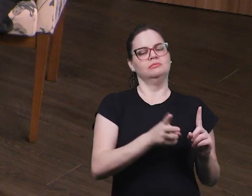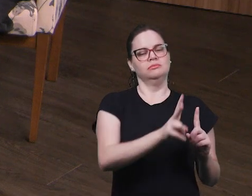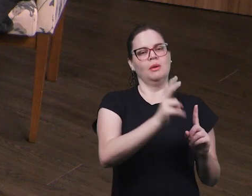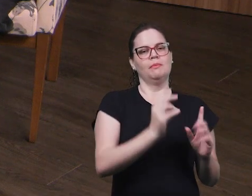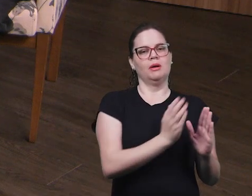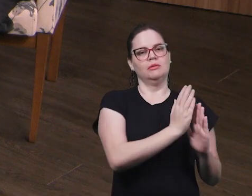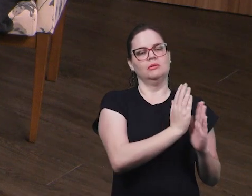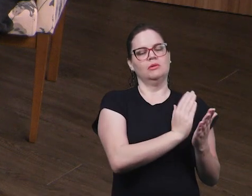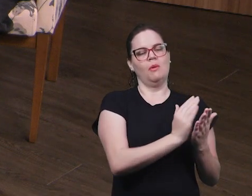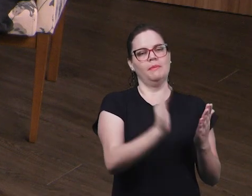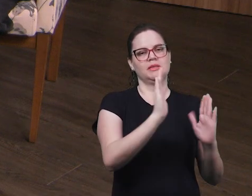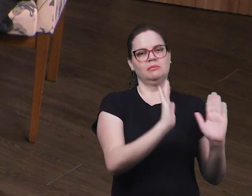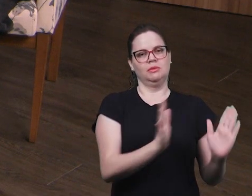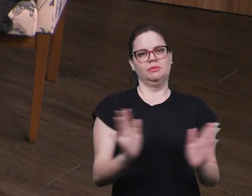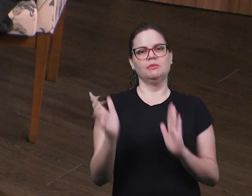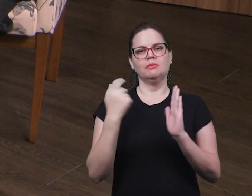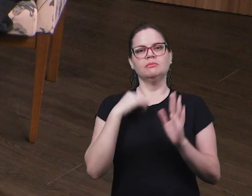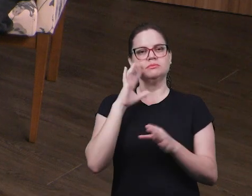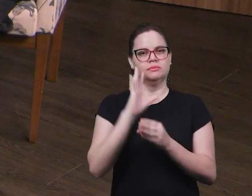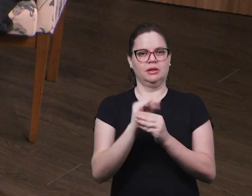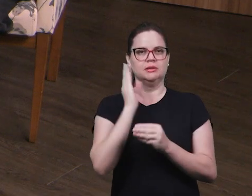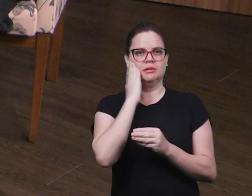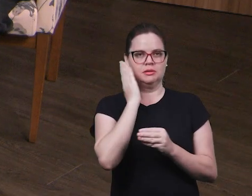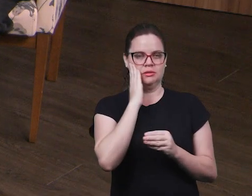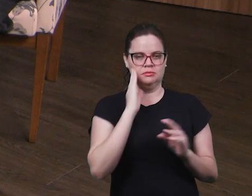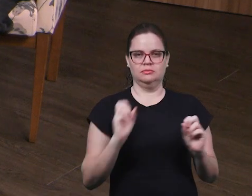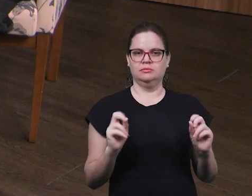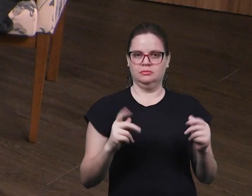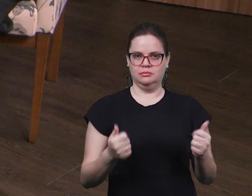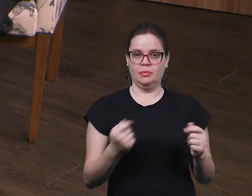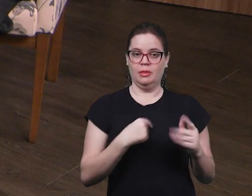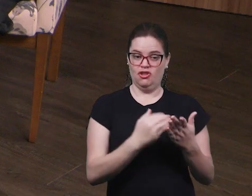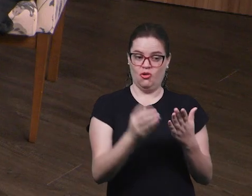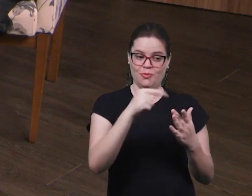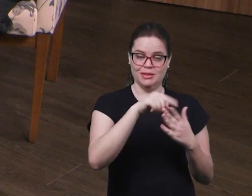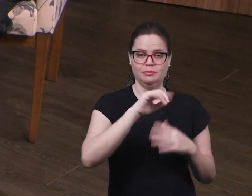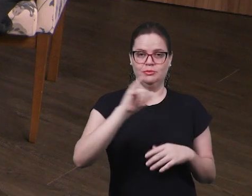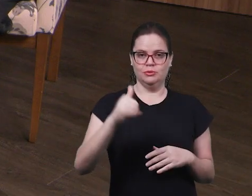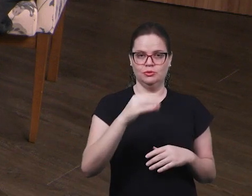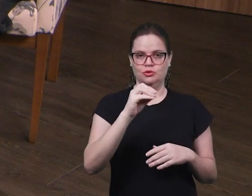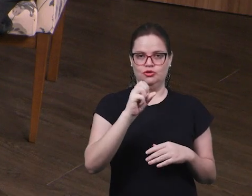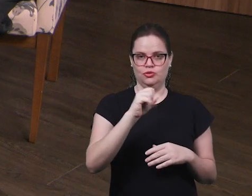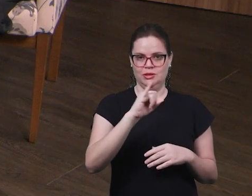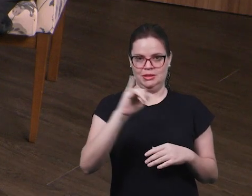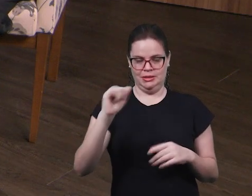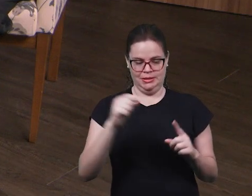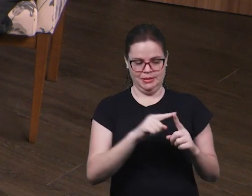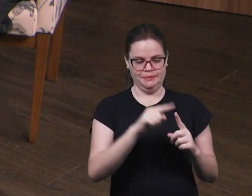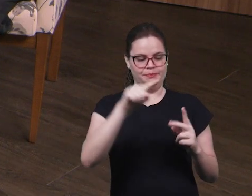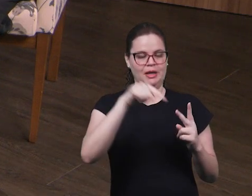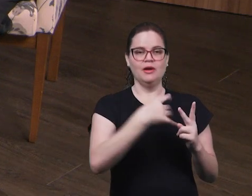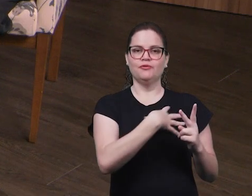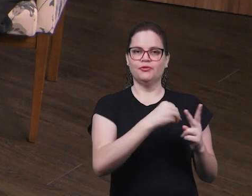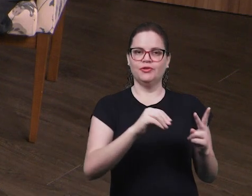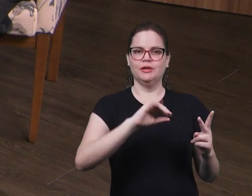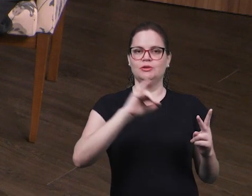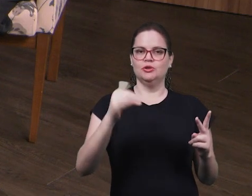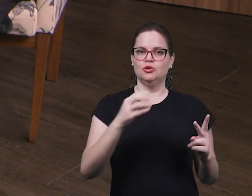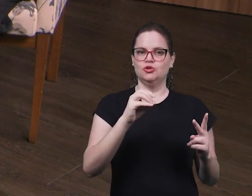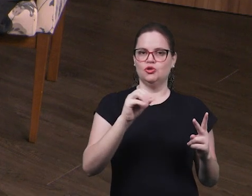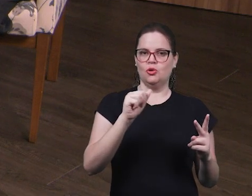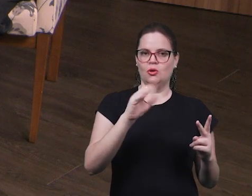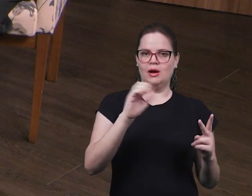desse acompanhamento, para os irmãos se situarem, não é? Então, Josias gerou Jeoacás. Jeoacás